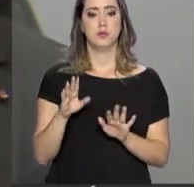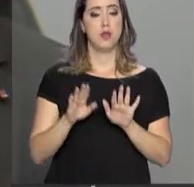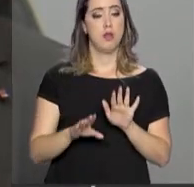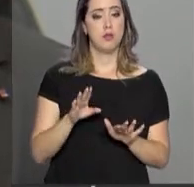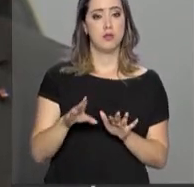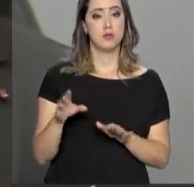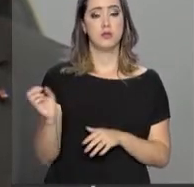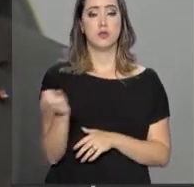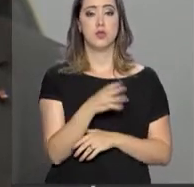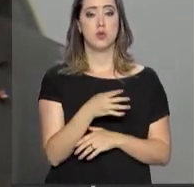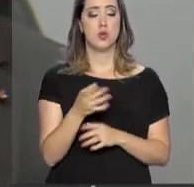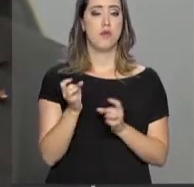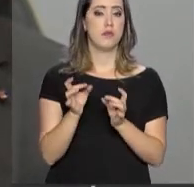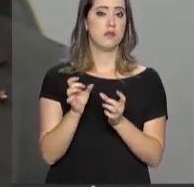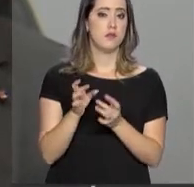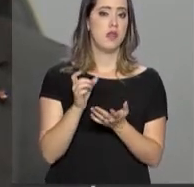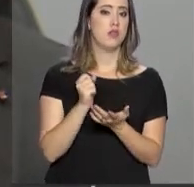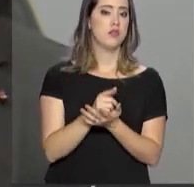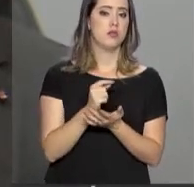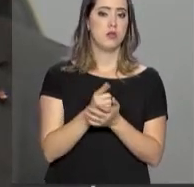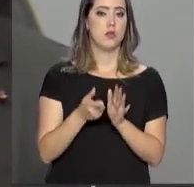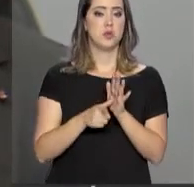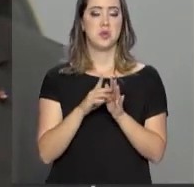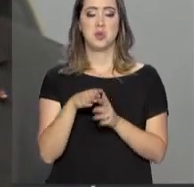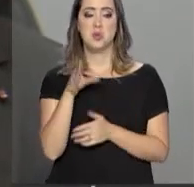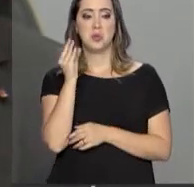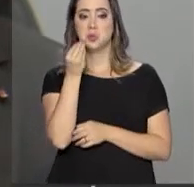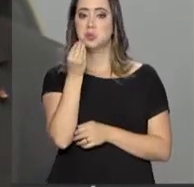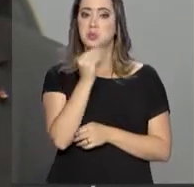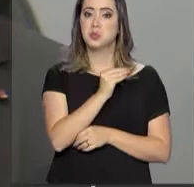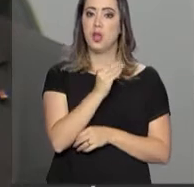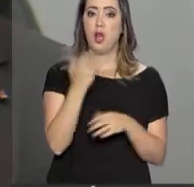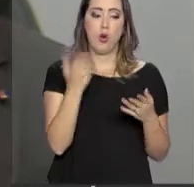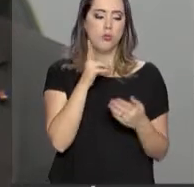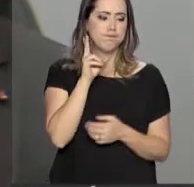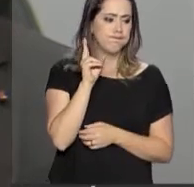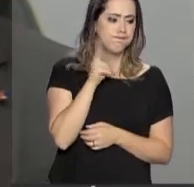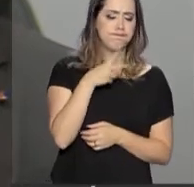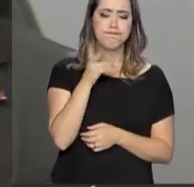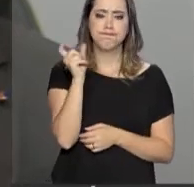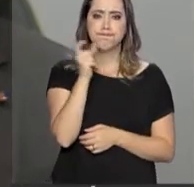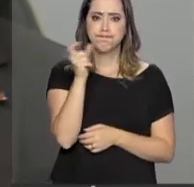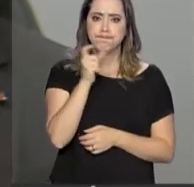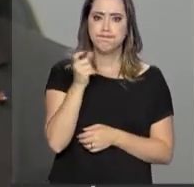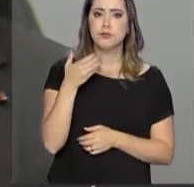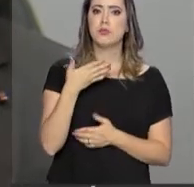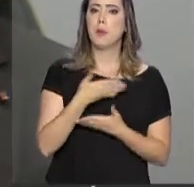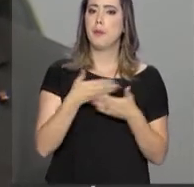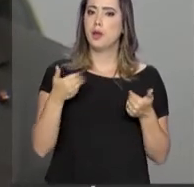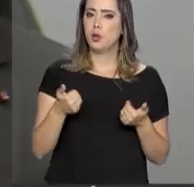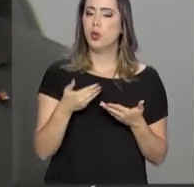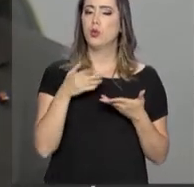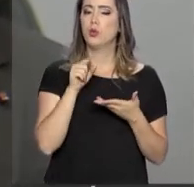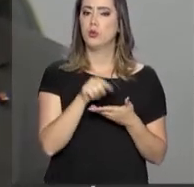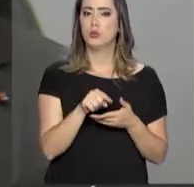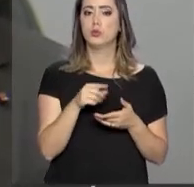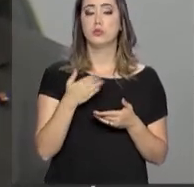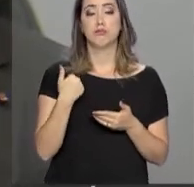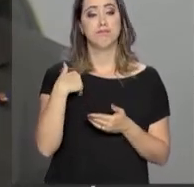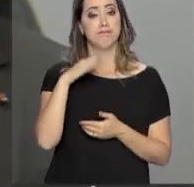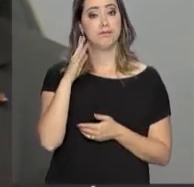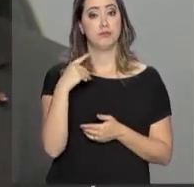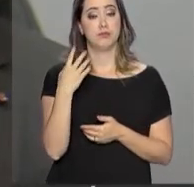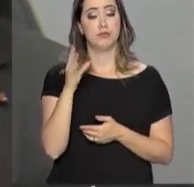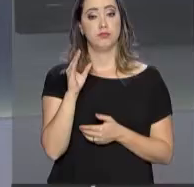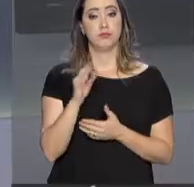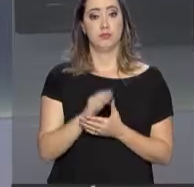novos negócios que passavam desapercebidos sejam cada vez mais aproveitados e tenho a